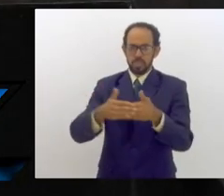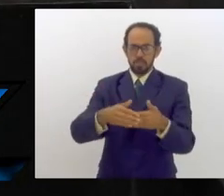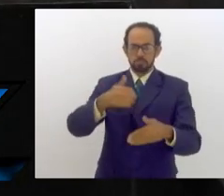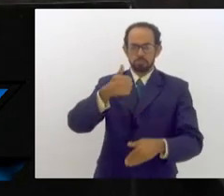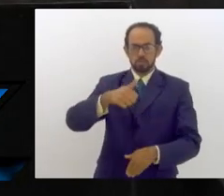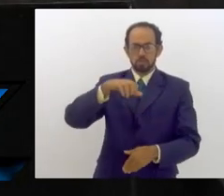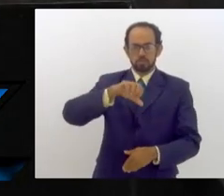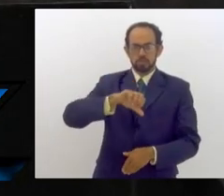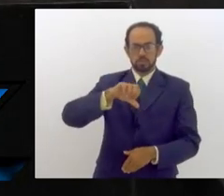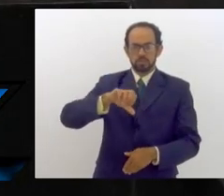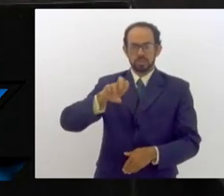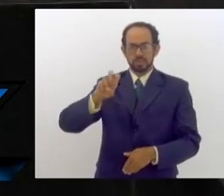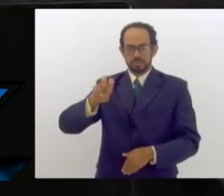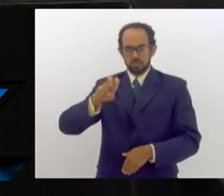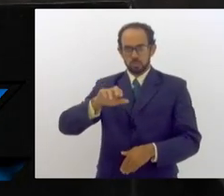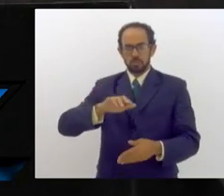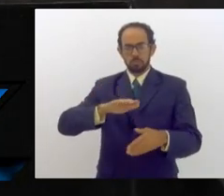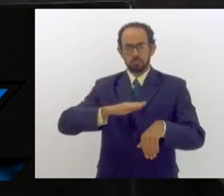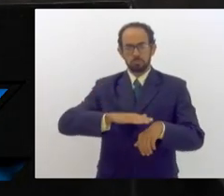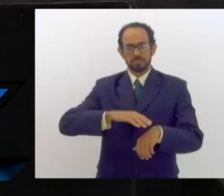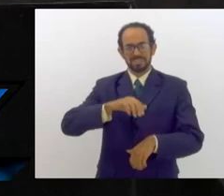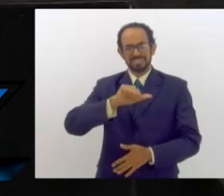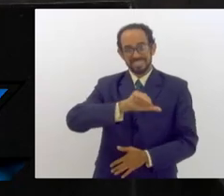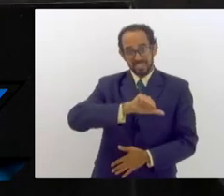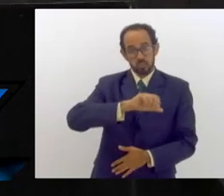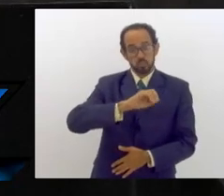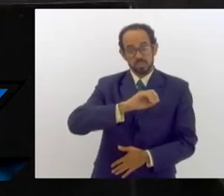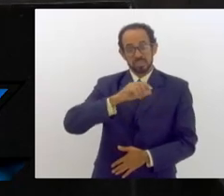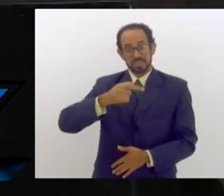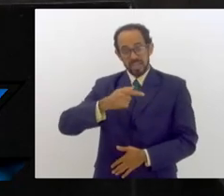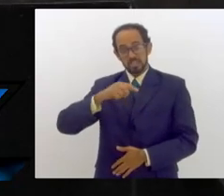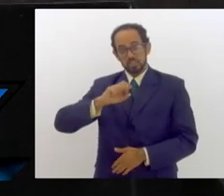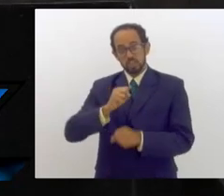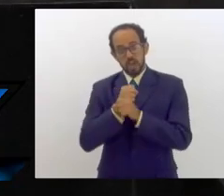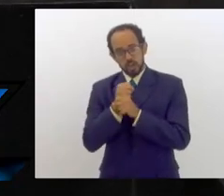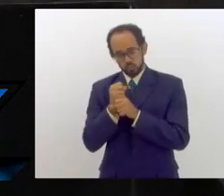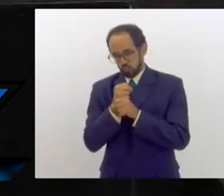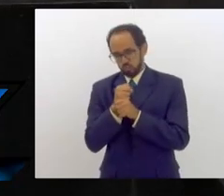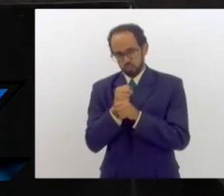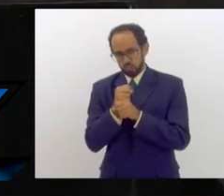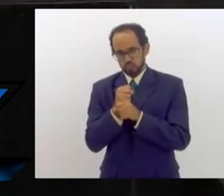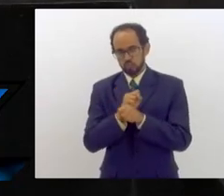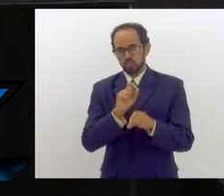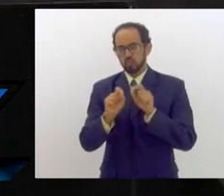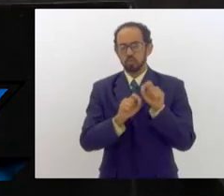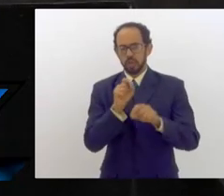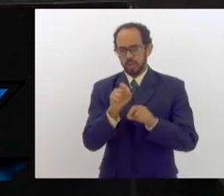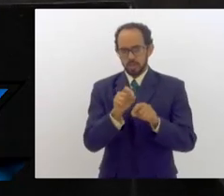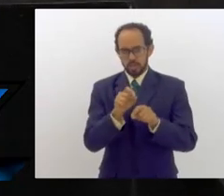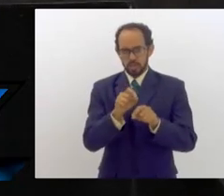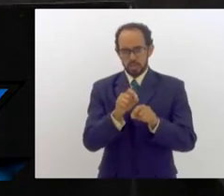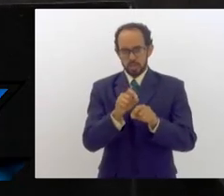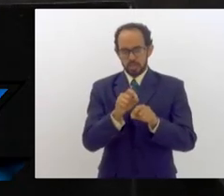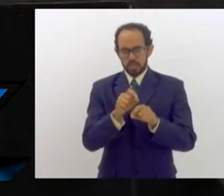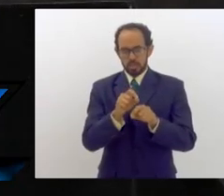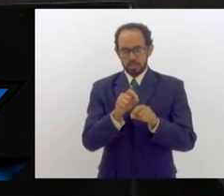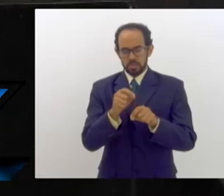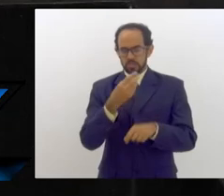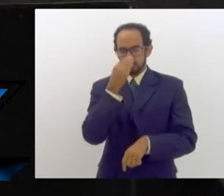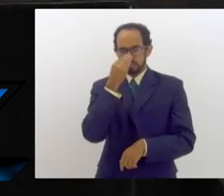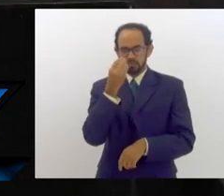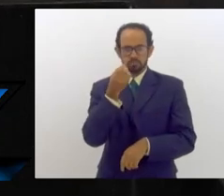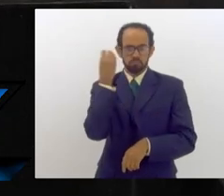1995 ou seja passaram 107 anos na qual ficou invisibilizado